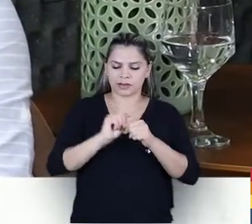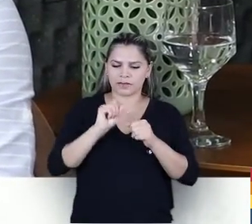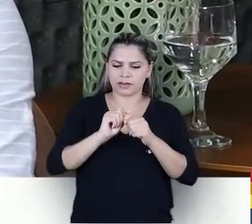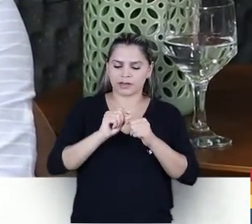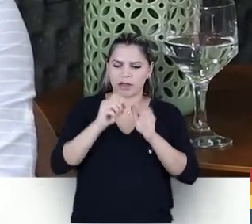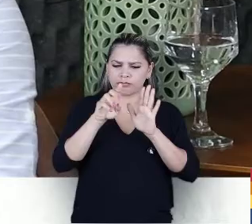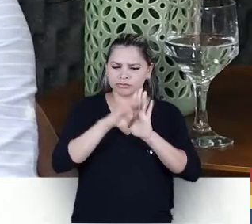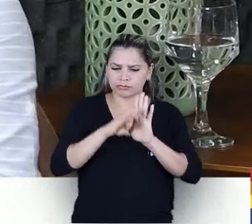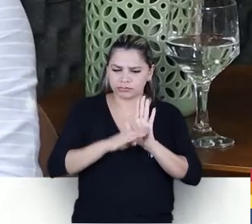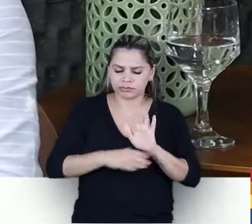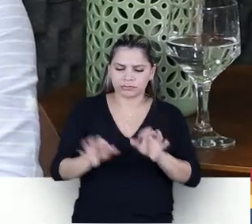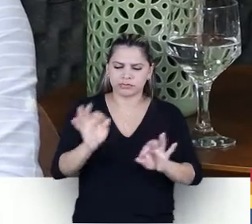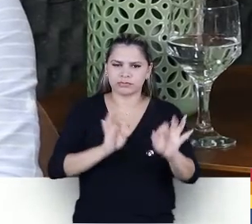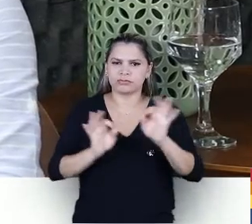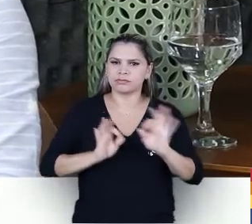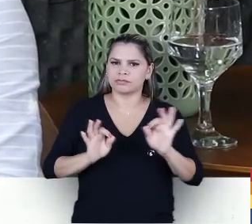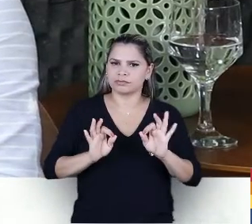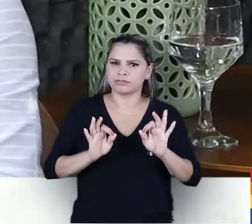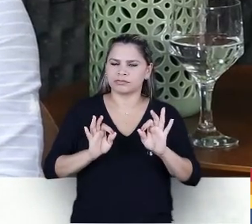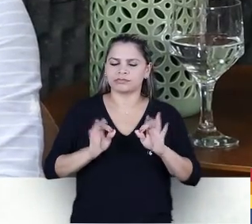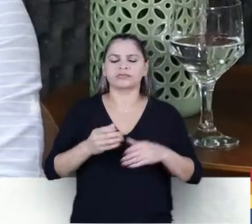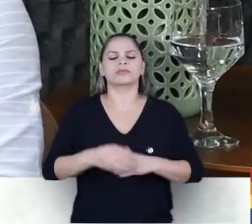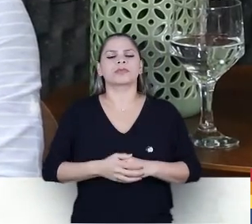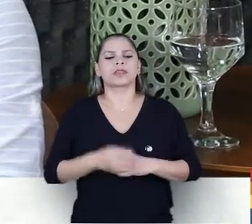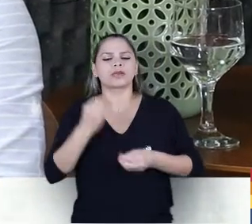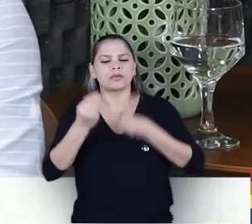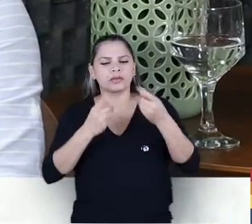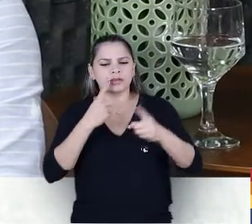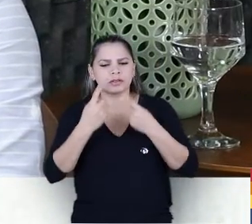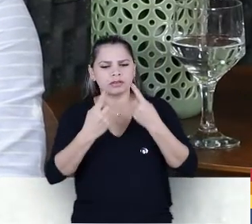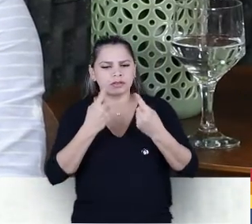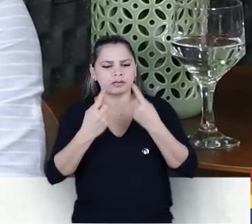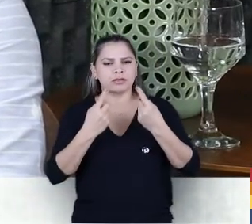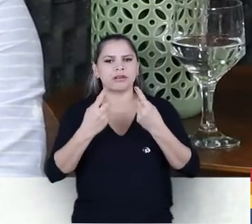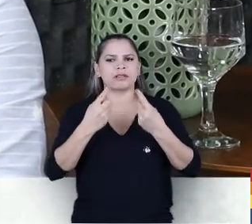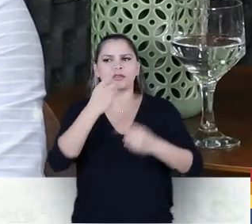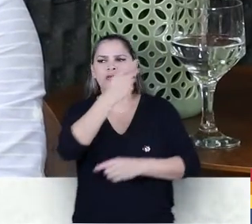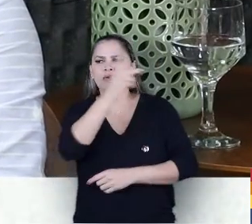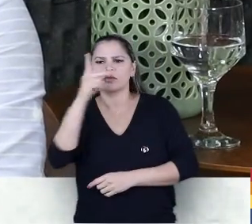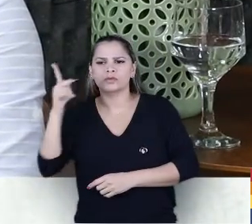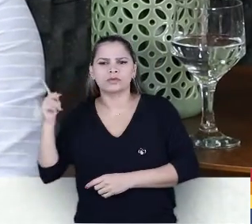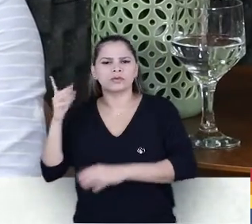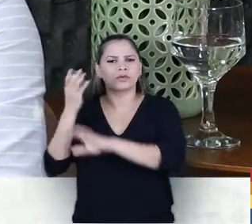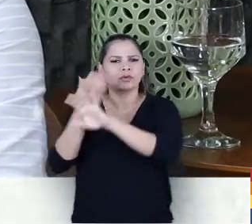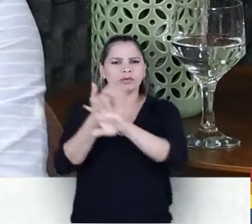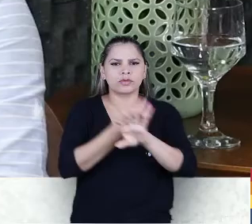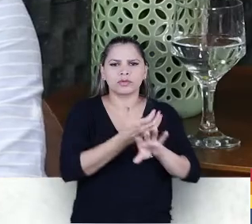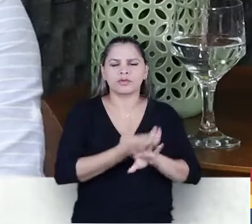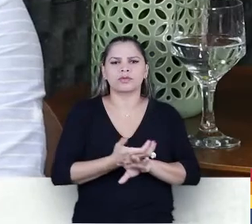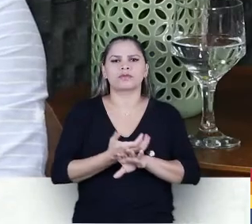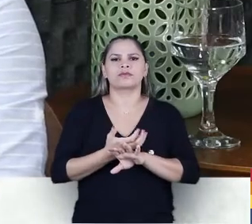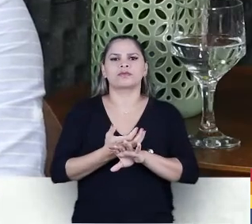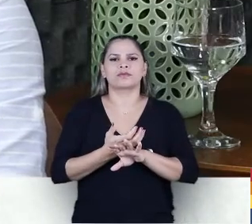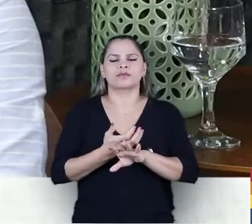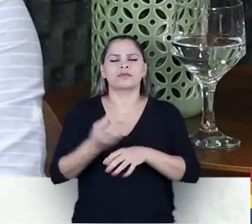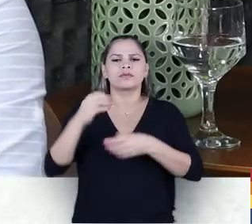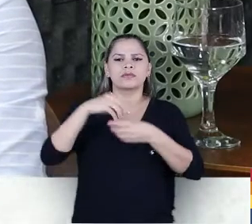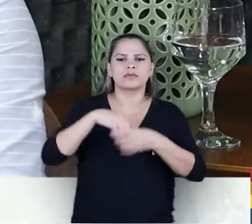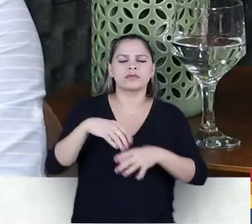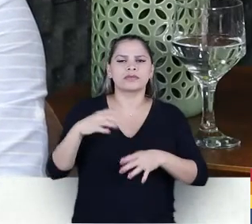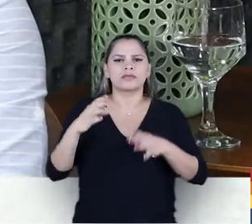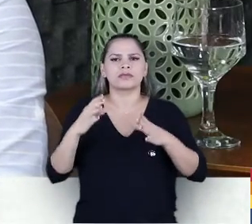suas tecnologias e também envolver as outras áreas do conhecimento. Então, como trabalhar